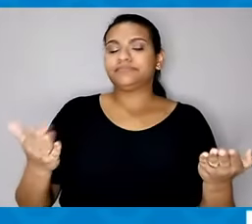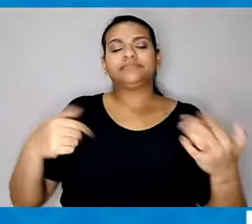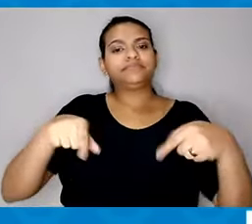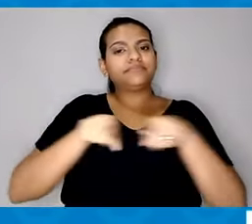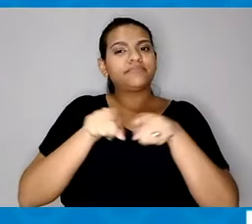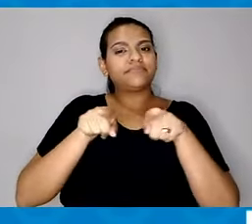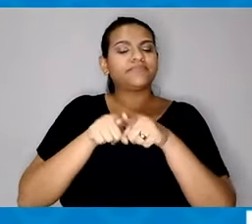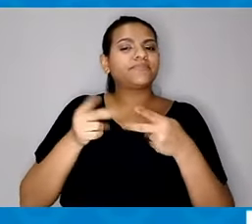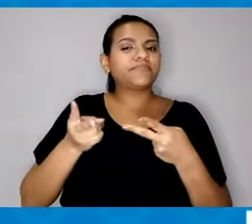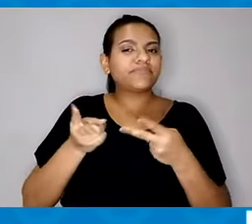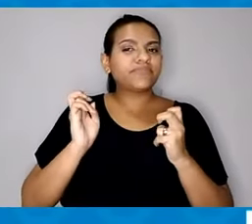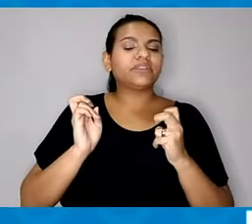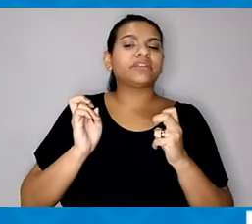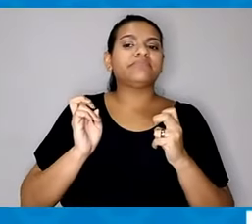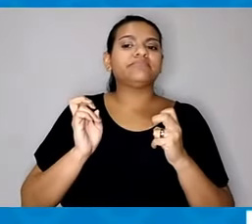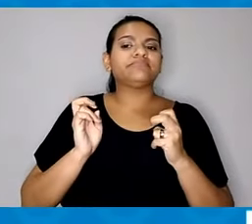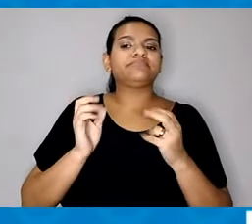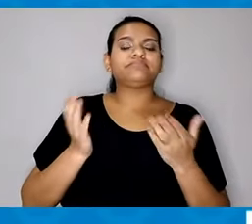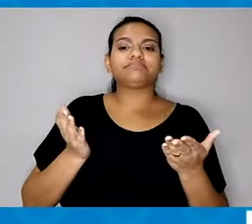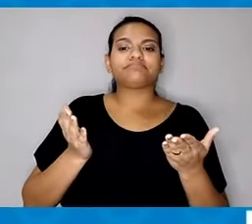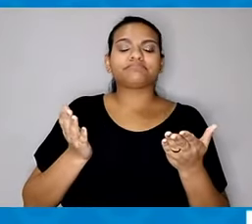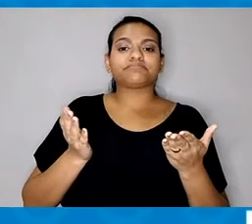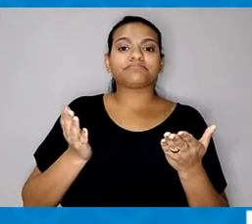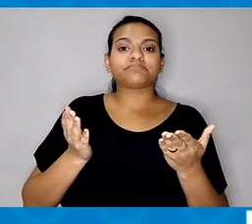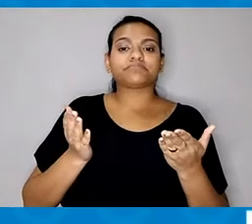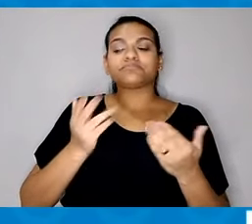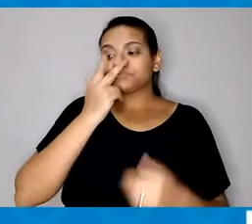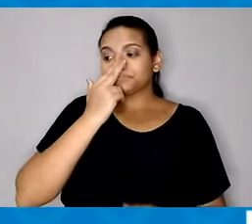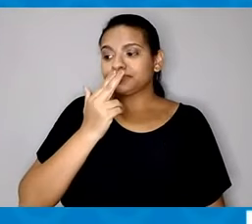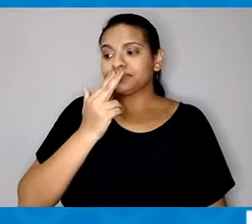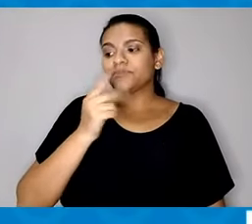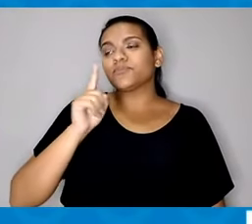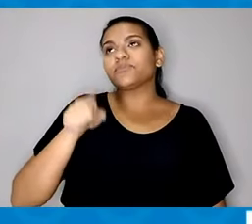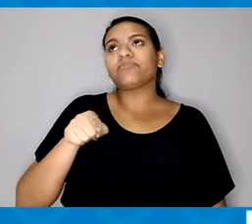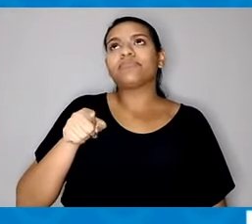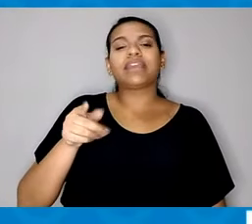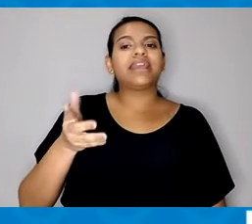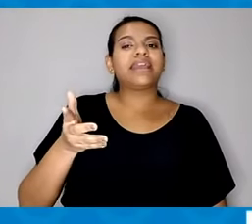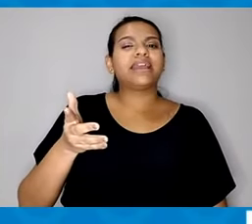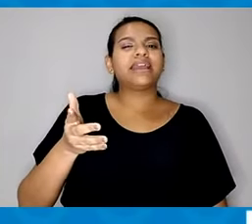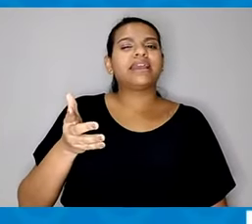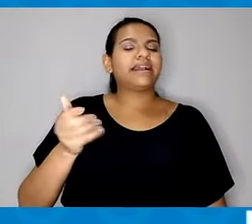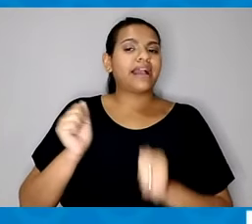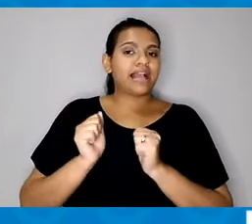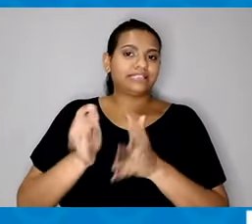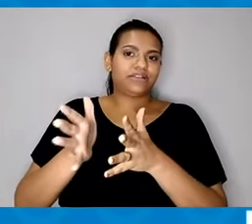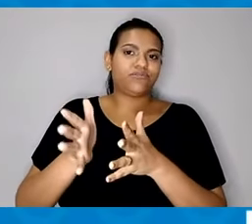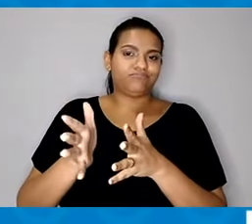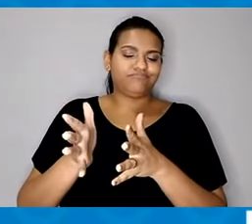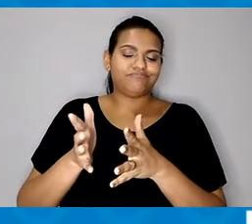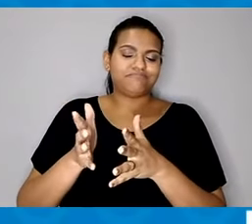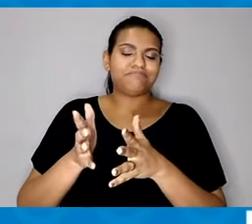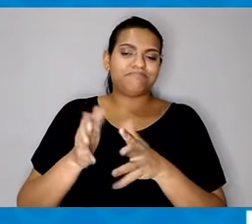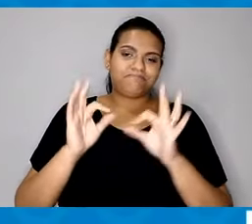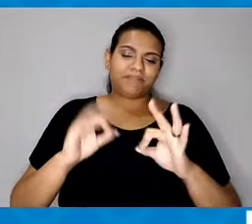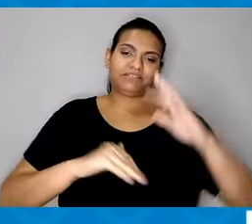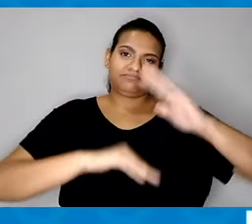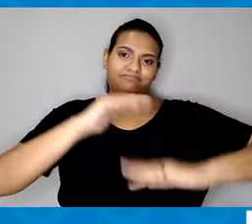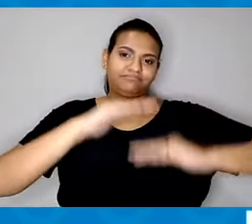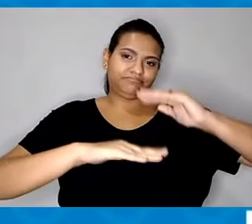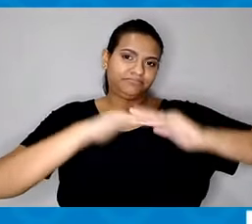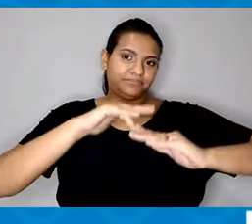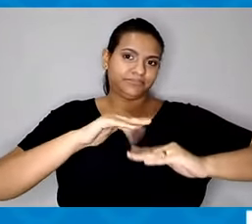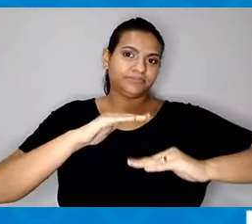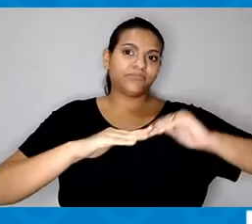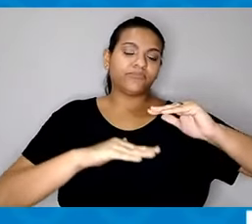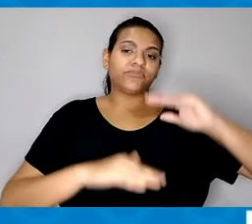né, com um olhar para a construção mais ativa, né, de uma metodologia ativa de aprendizagem,